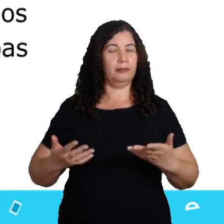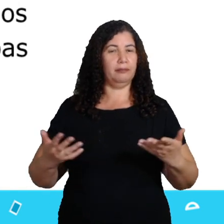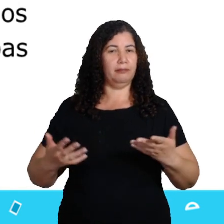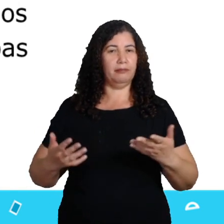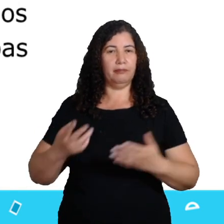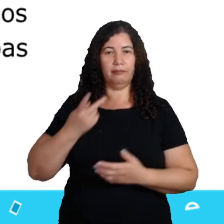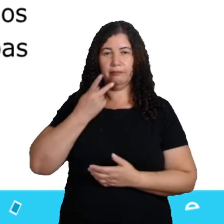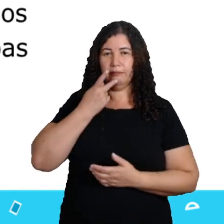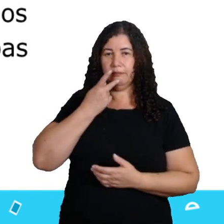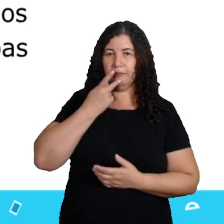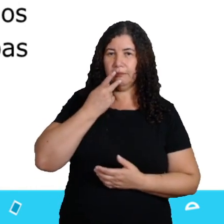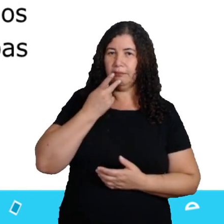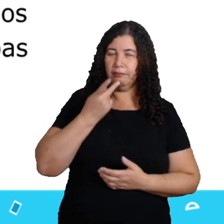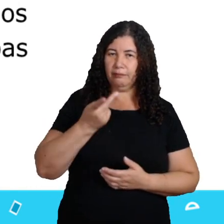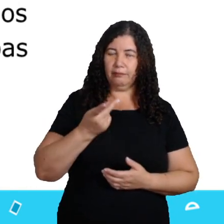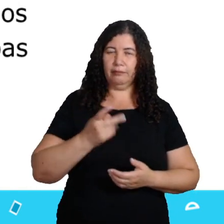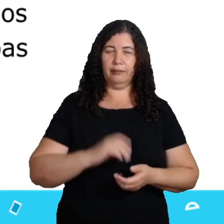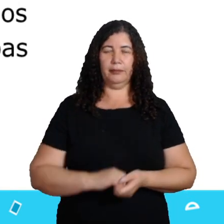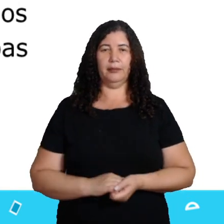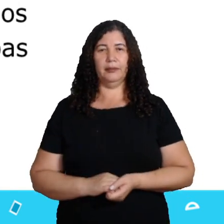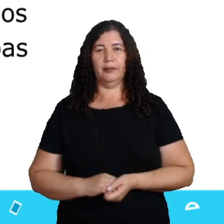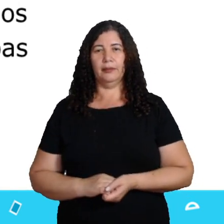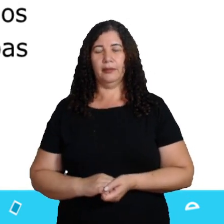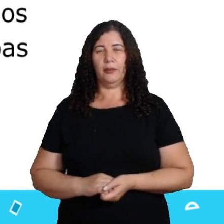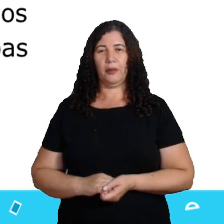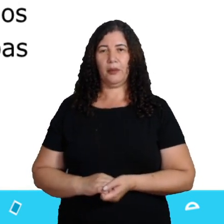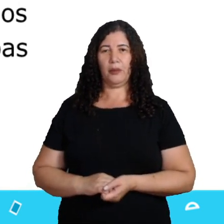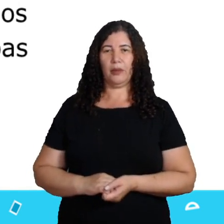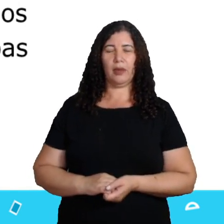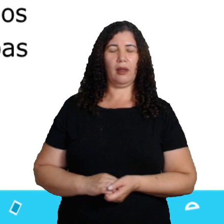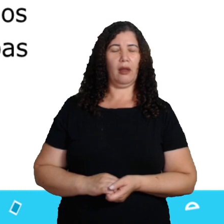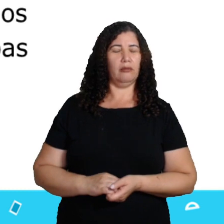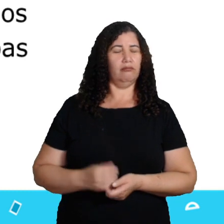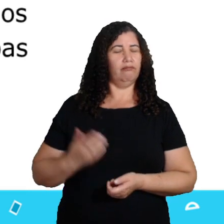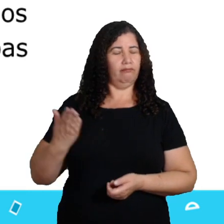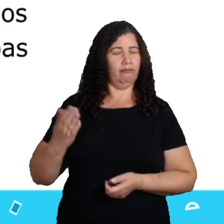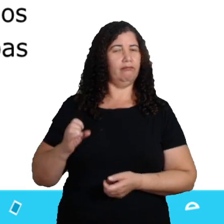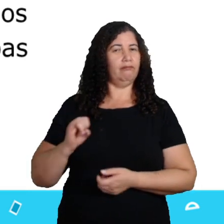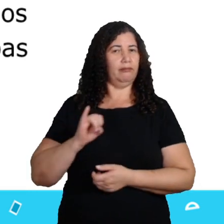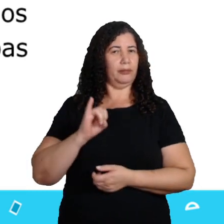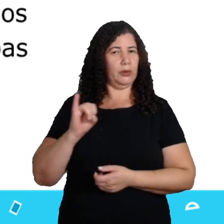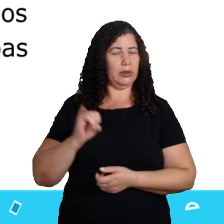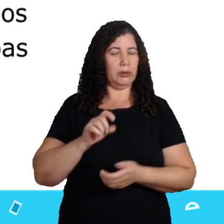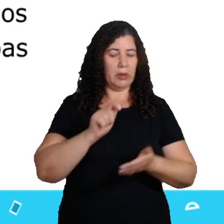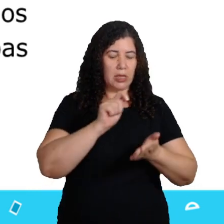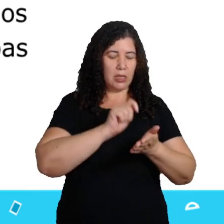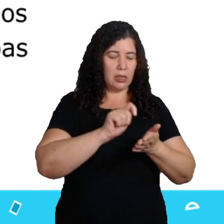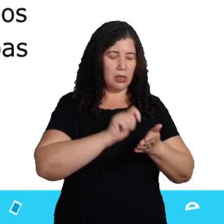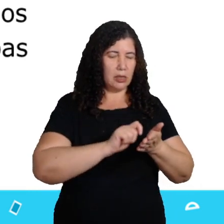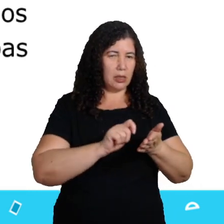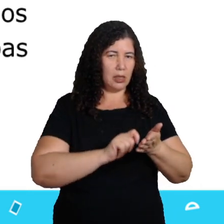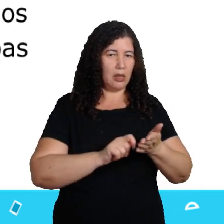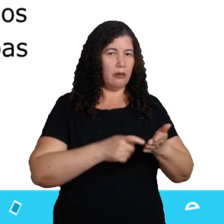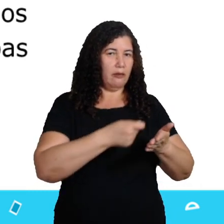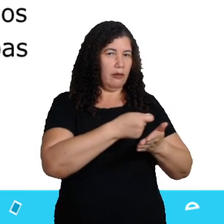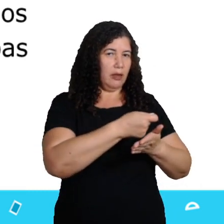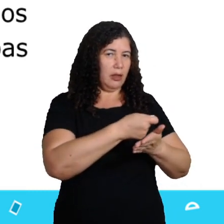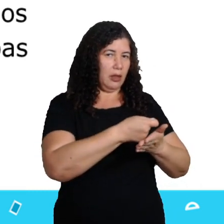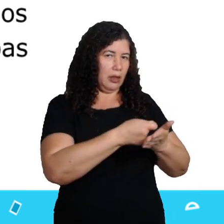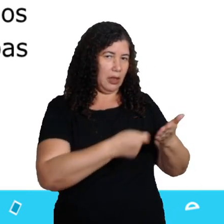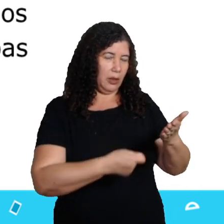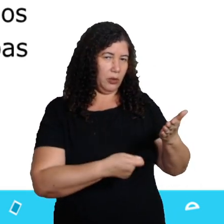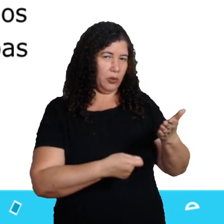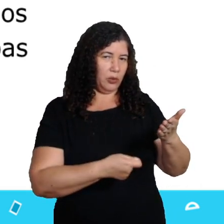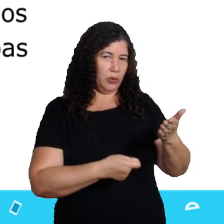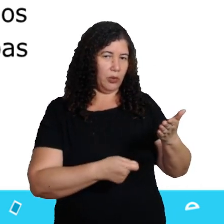falar com vocês sobre algo muito importante para a escrita dos nossos textos. Vou